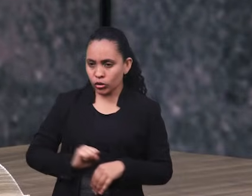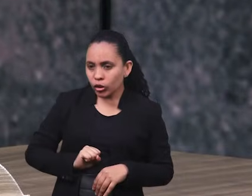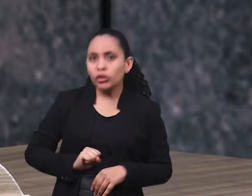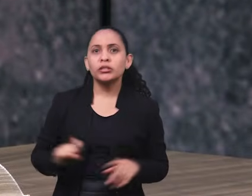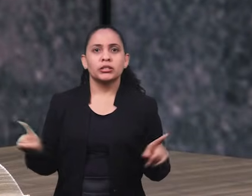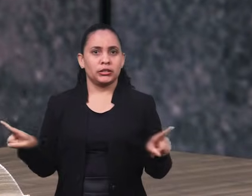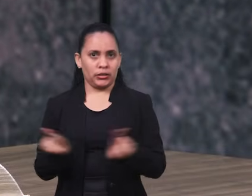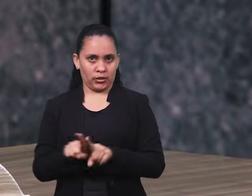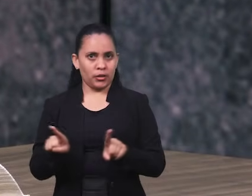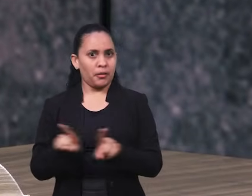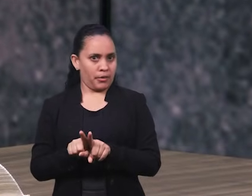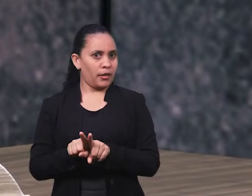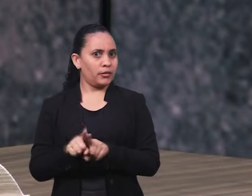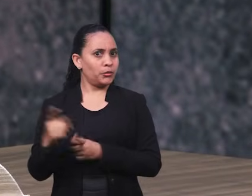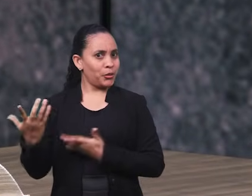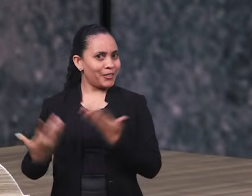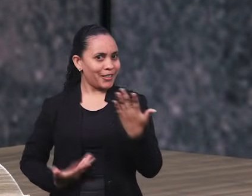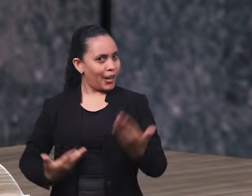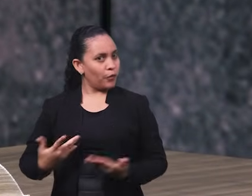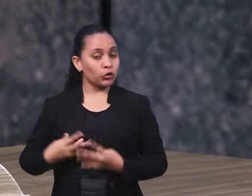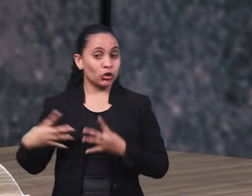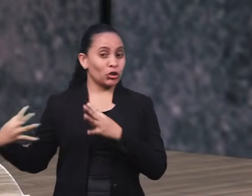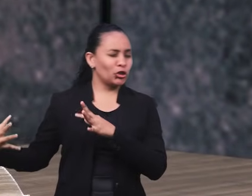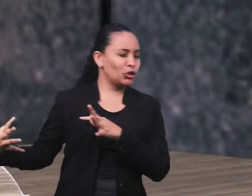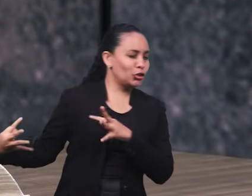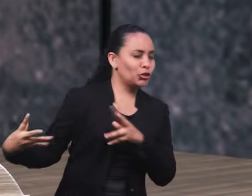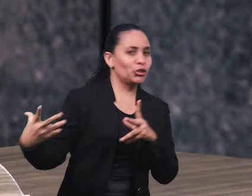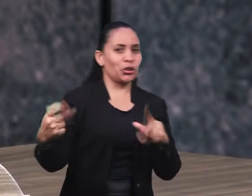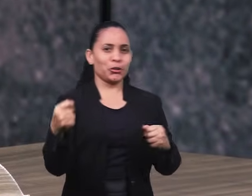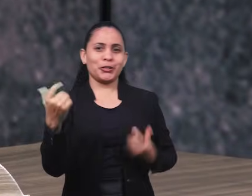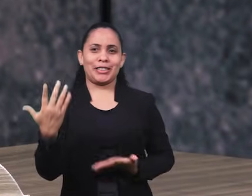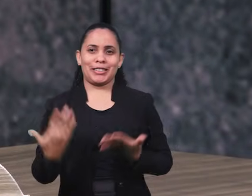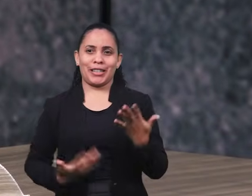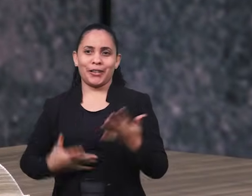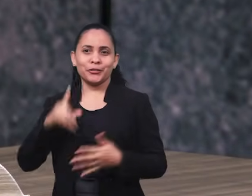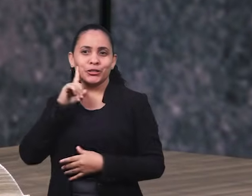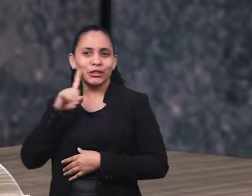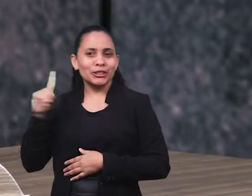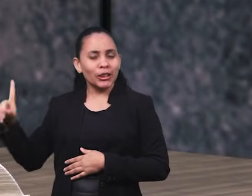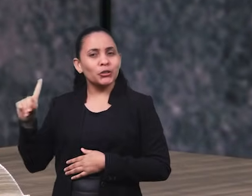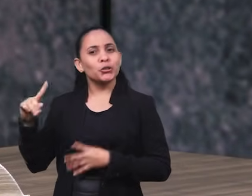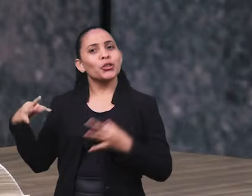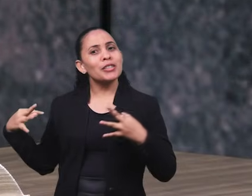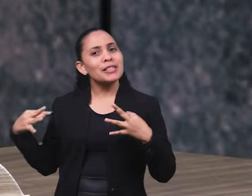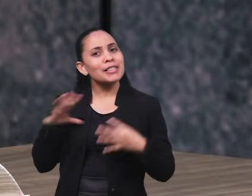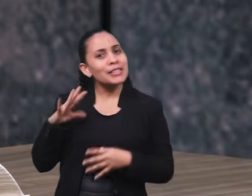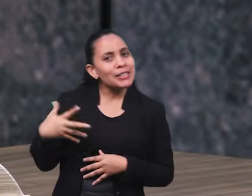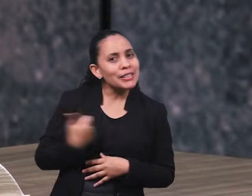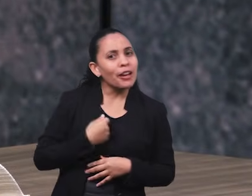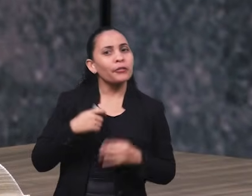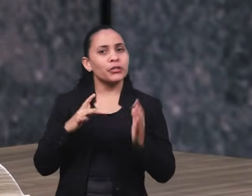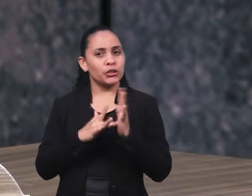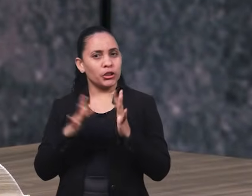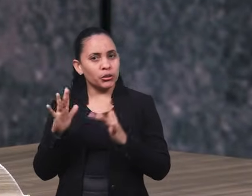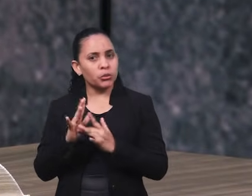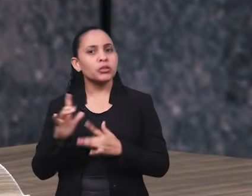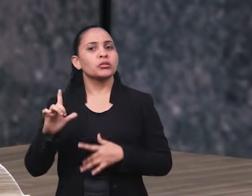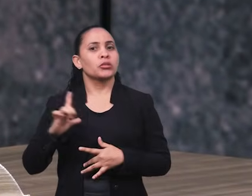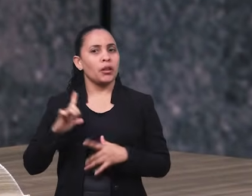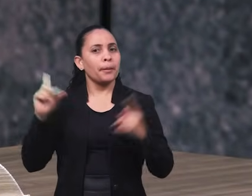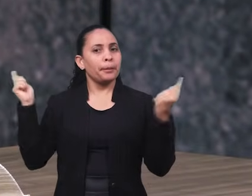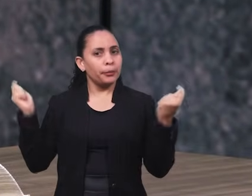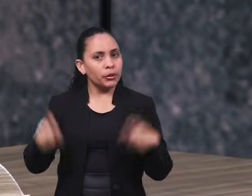sacerdócio universal do crente, né? Que todo crente, todo servo de Deus, todo salvo em Jesus, tinha